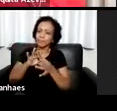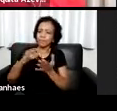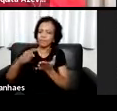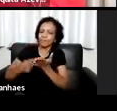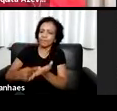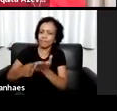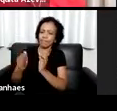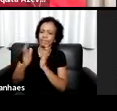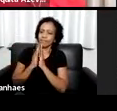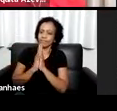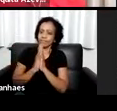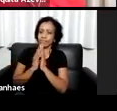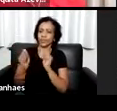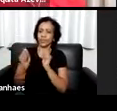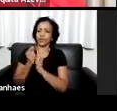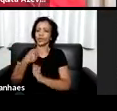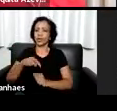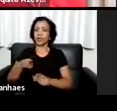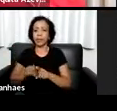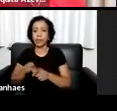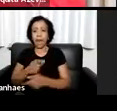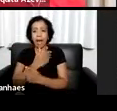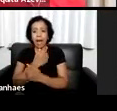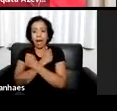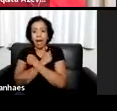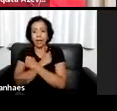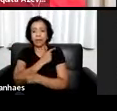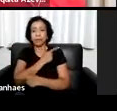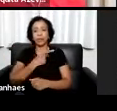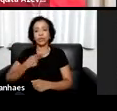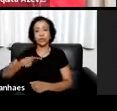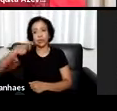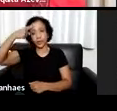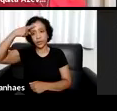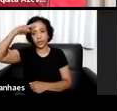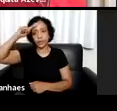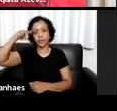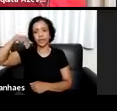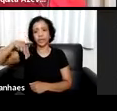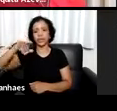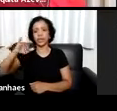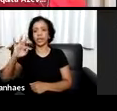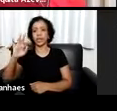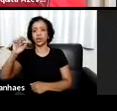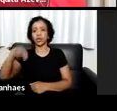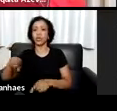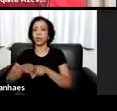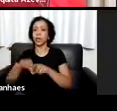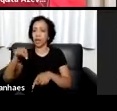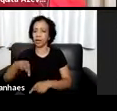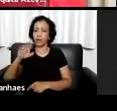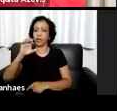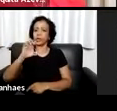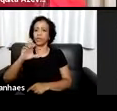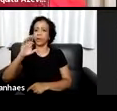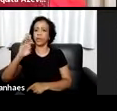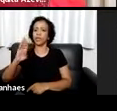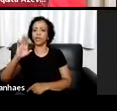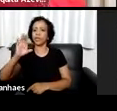em oração. Abraço também para o pastor Nilton Antônio de Souza, aqui da Convenção Batista Carioca, nosso querido pastor Nilton, está aqui conosco,